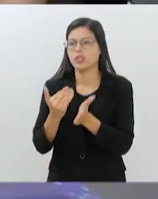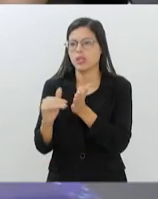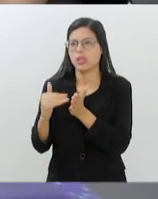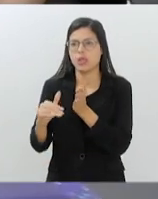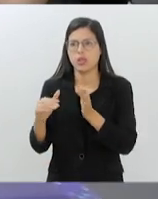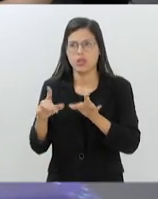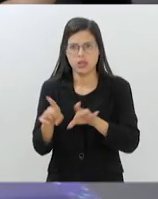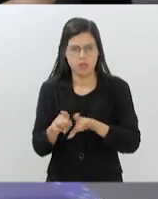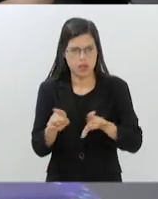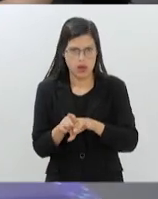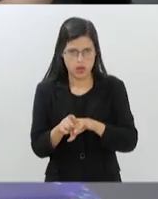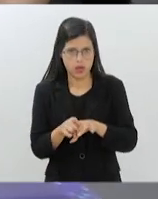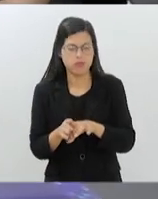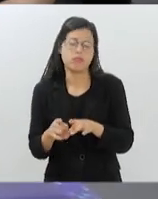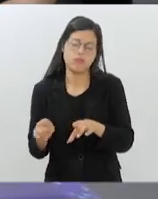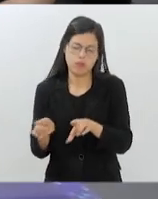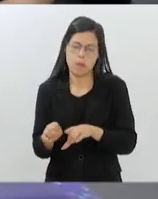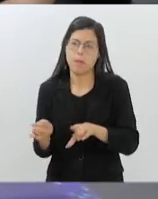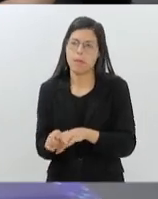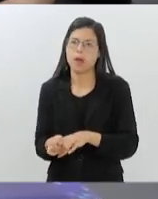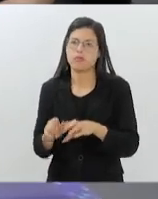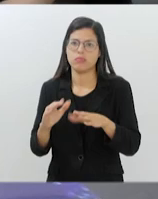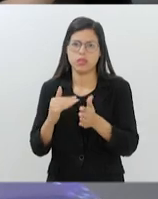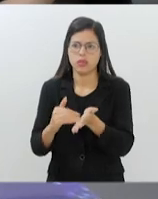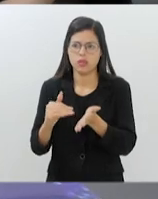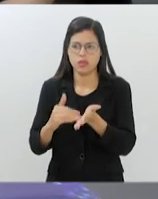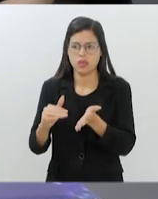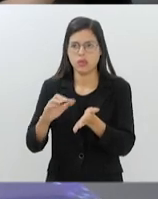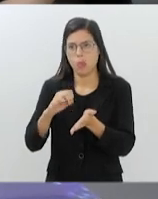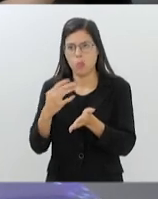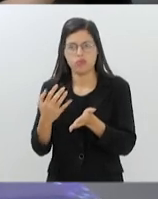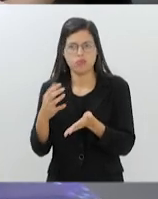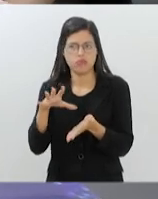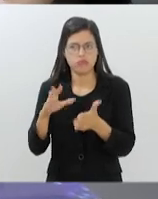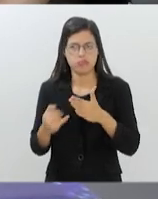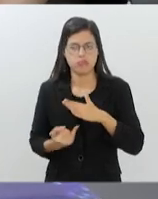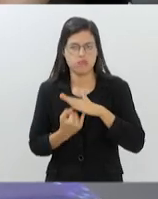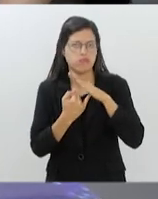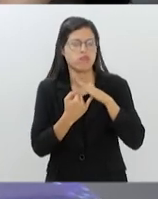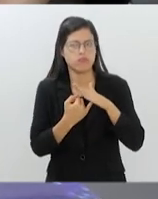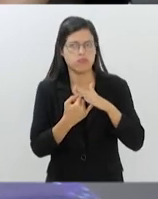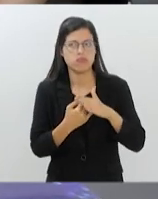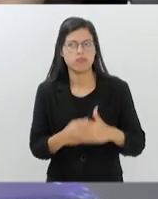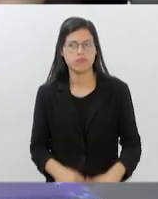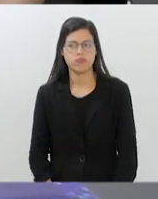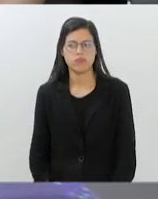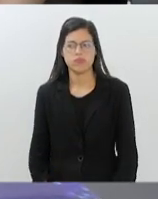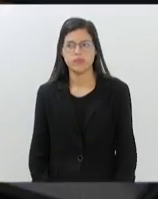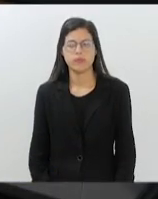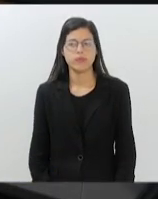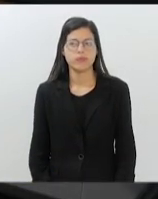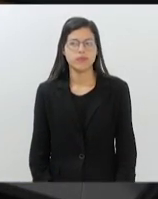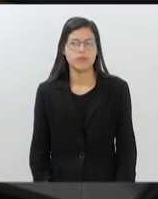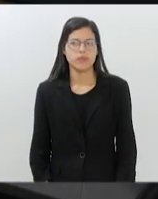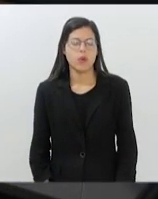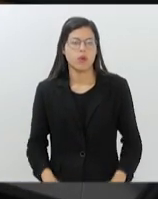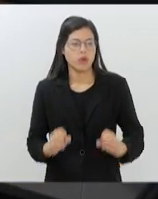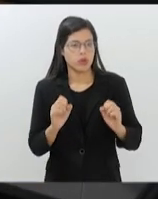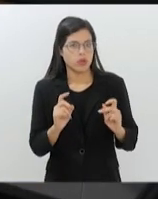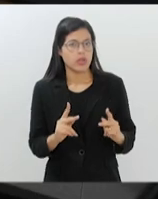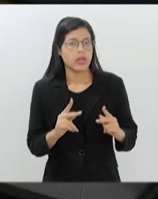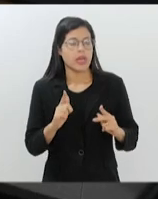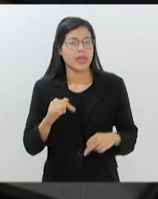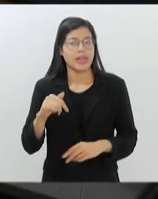envolva a secretaria o órgão eles também estão ali até para que de forma técnica as coordenadas técnicas perfeito aí quem